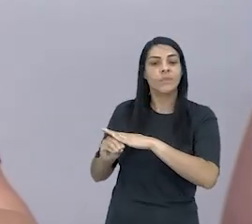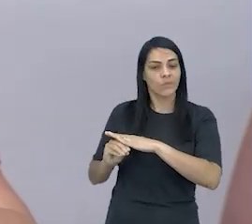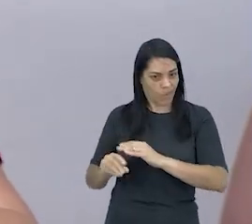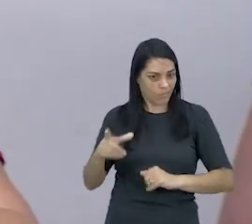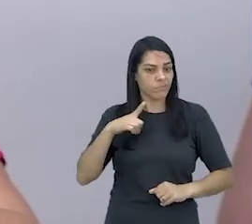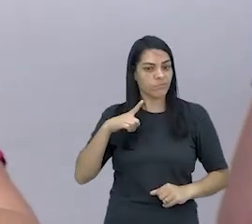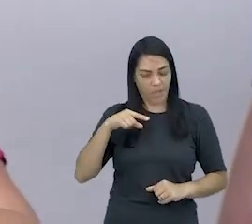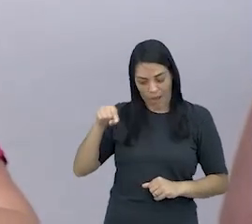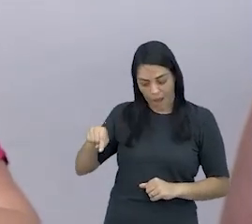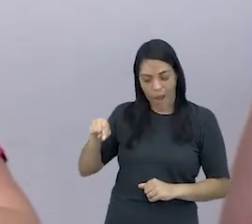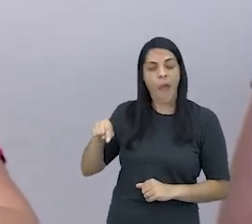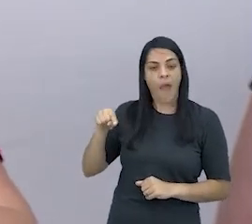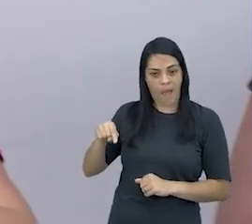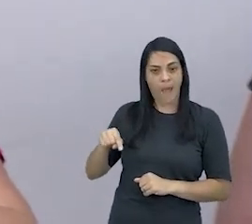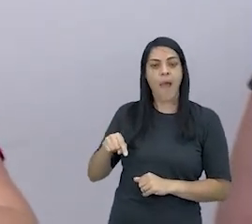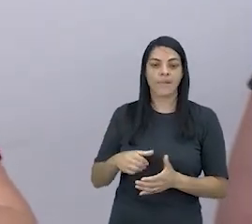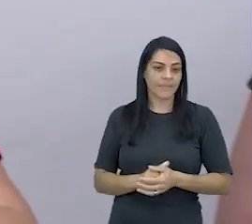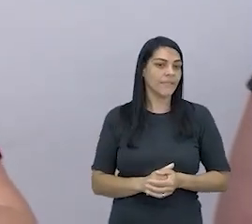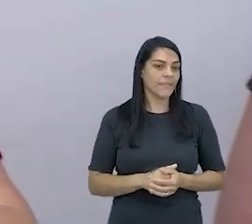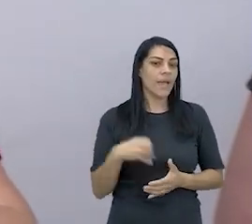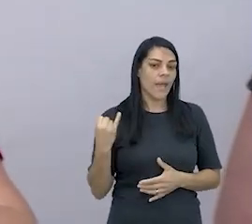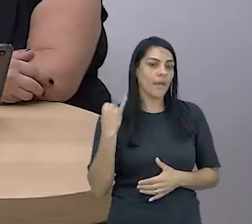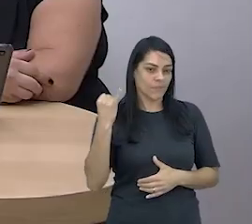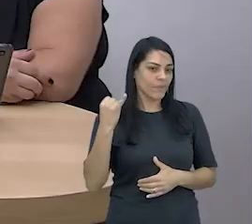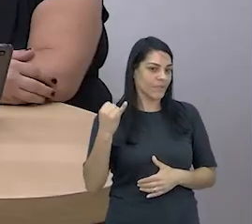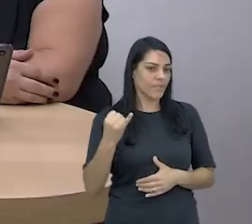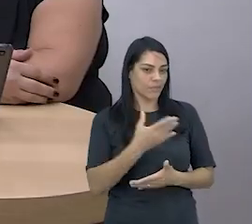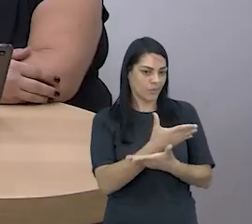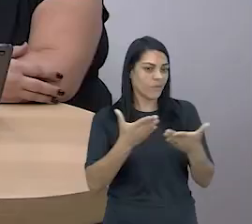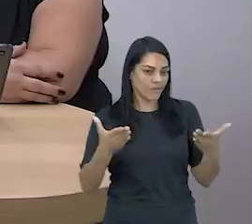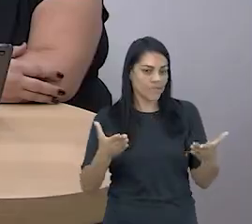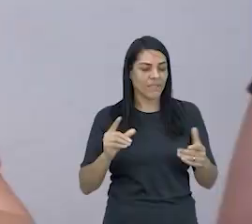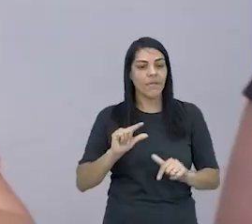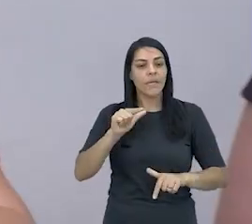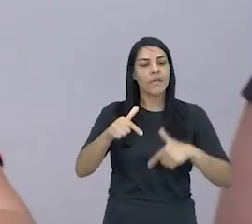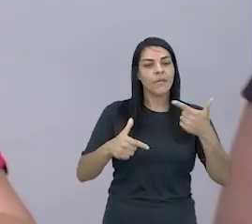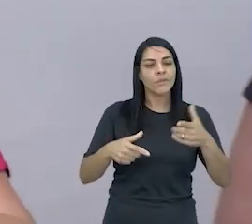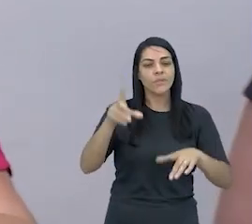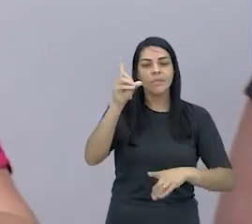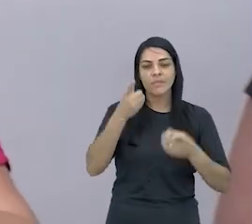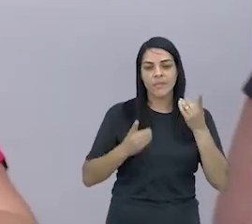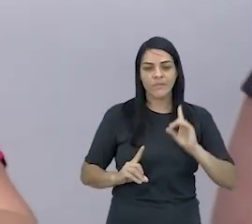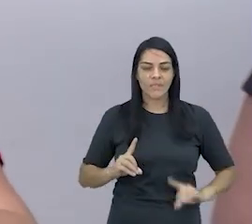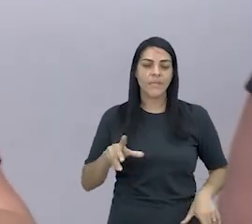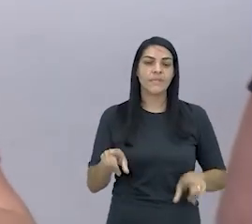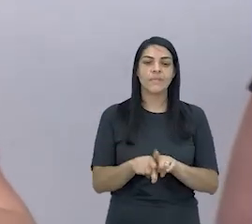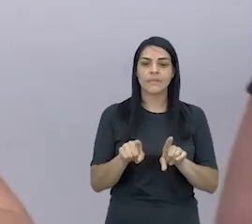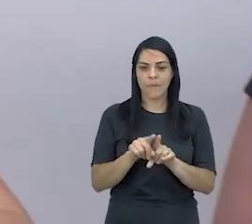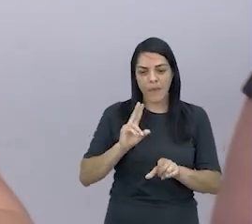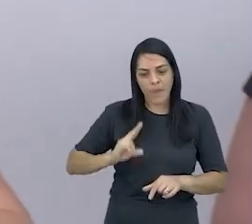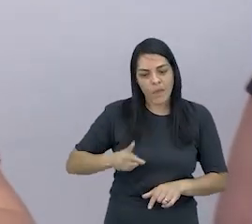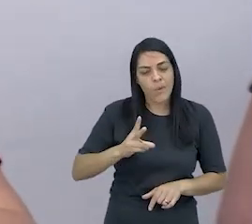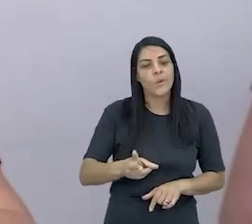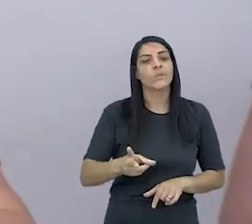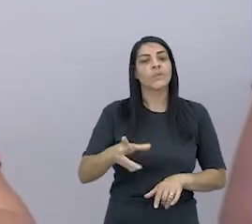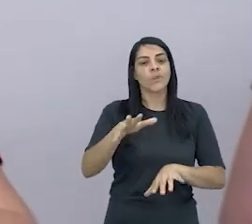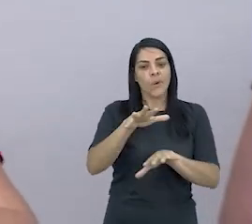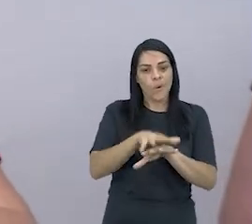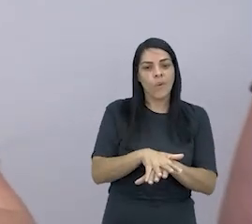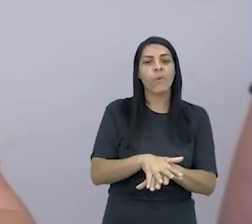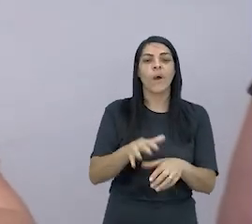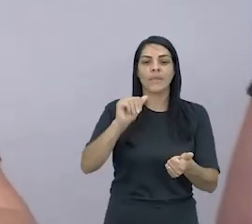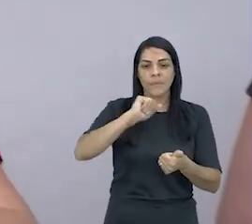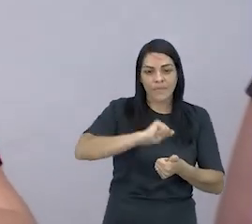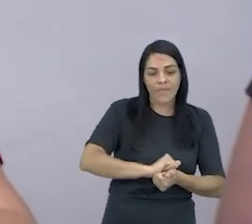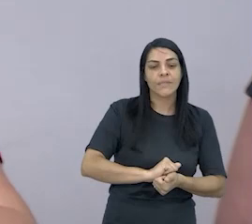Tá lá consultando, é bem bacana e importante para vocês. E as outras deficiências, continua a flexibilização, a adaptação,